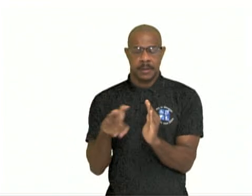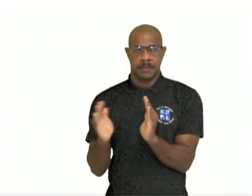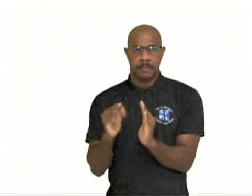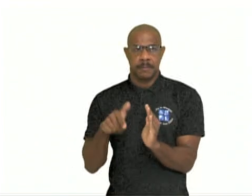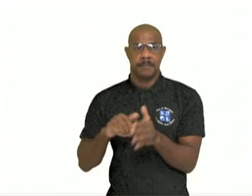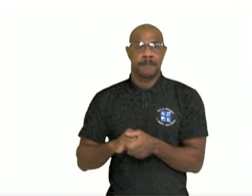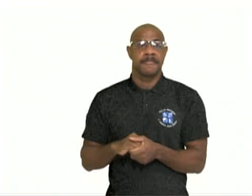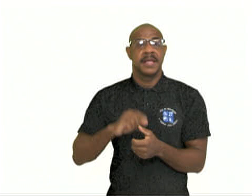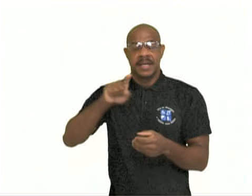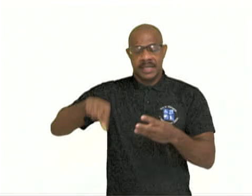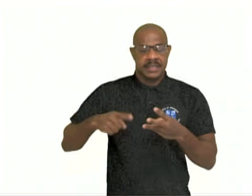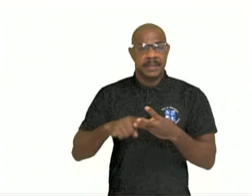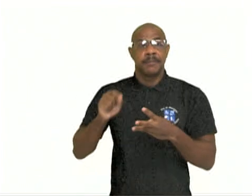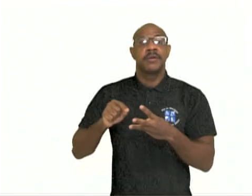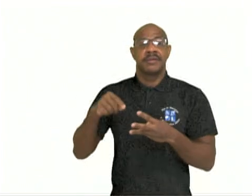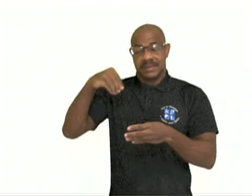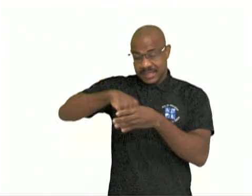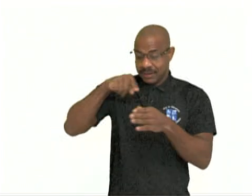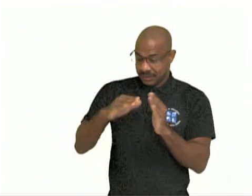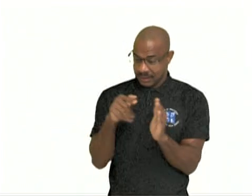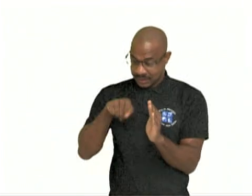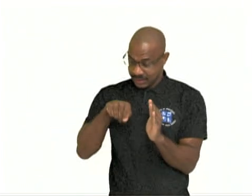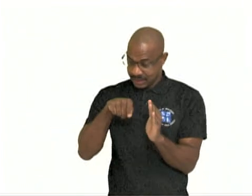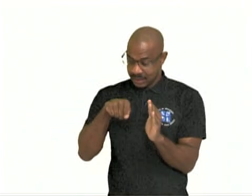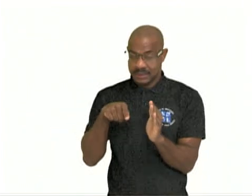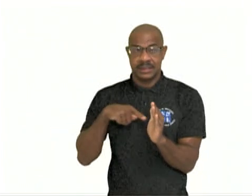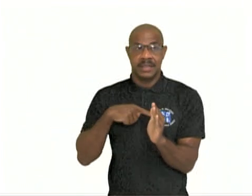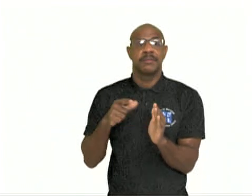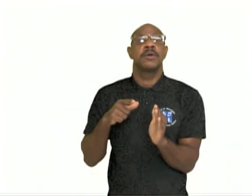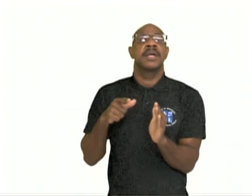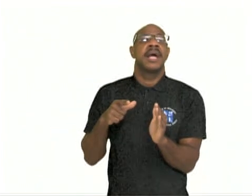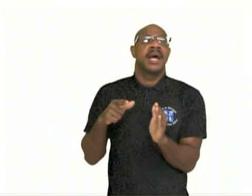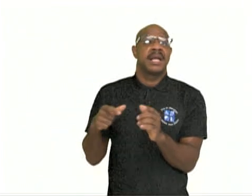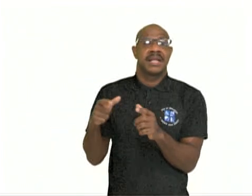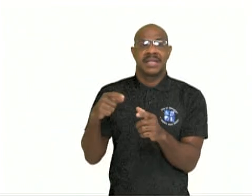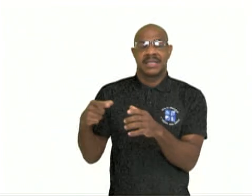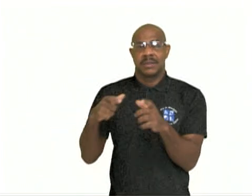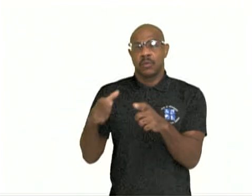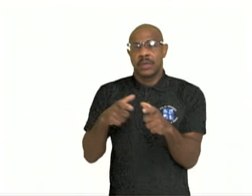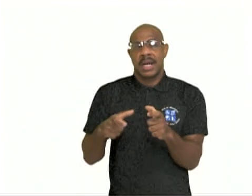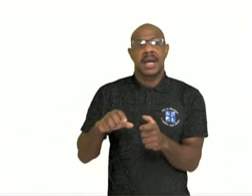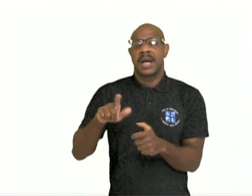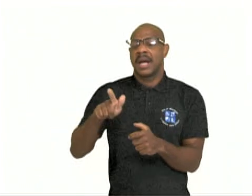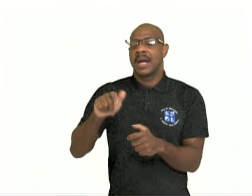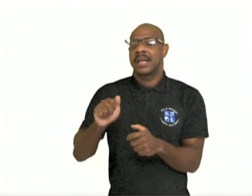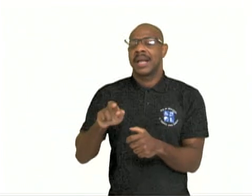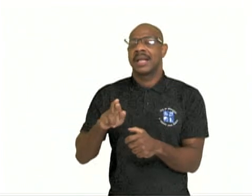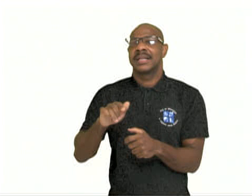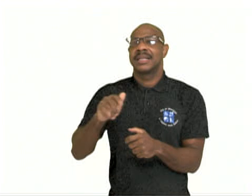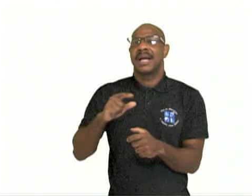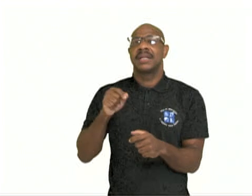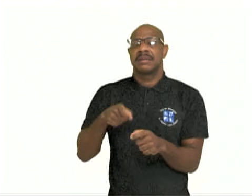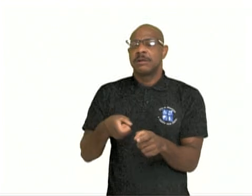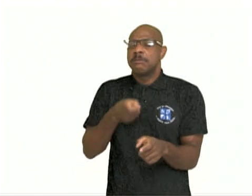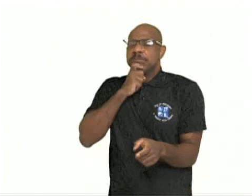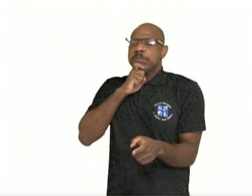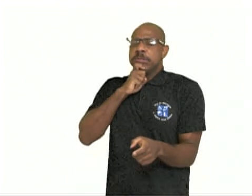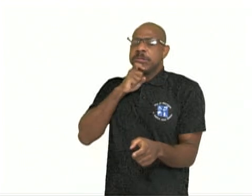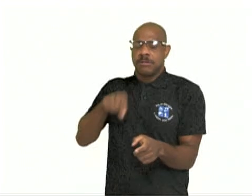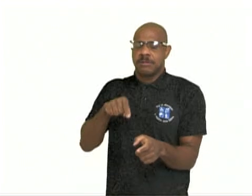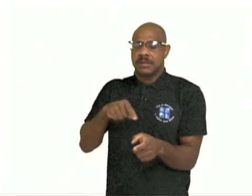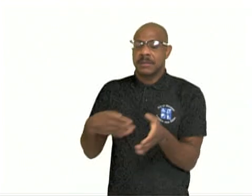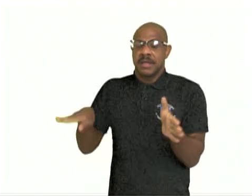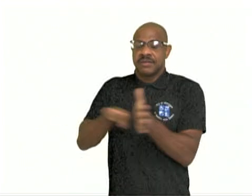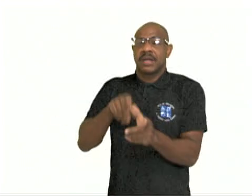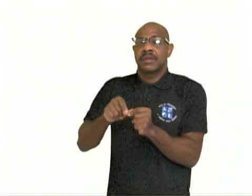período quaternário, nós vamos ter as idades glaciais, então, um período em que a Terra se resfriou e a chegada do ser